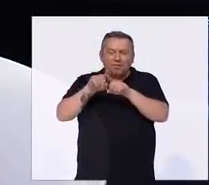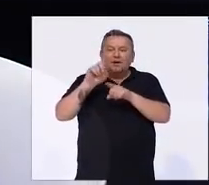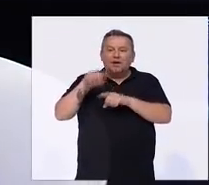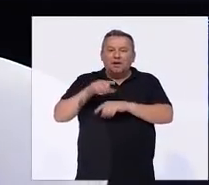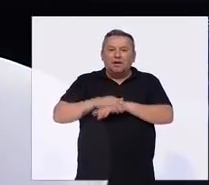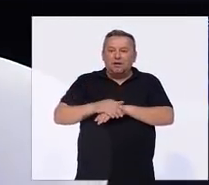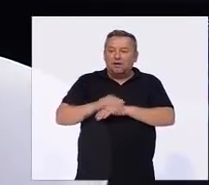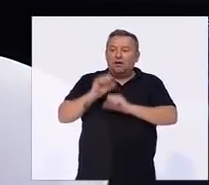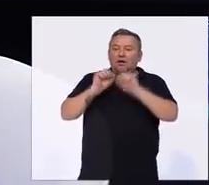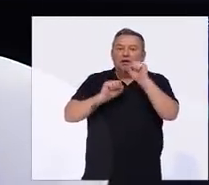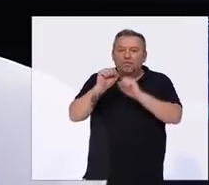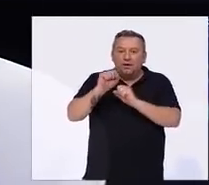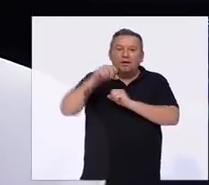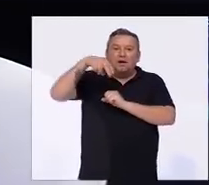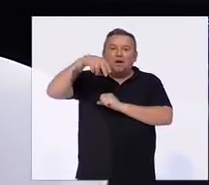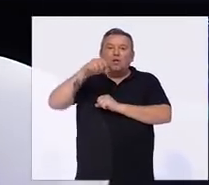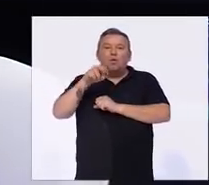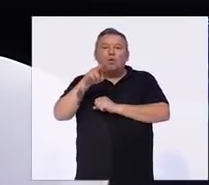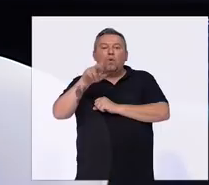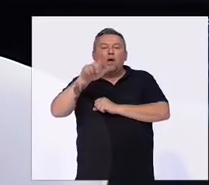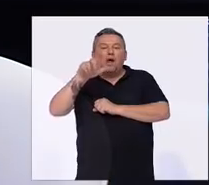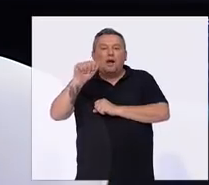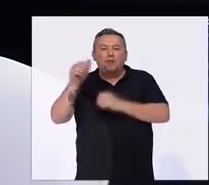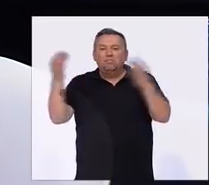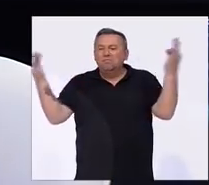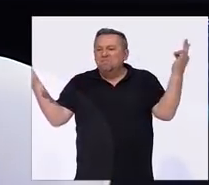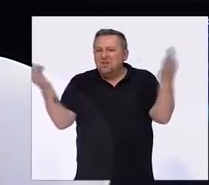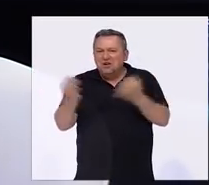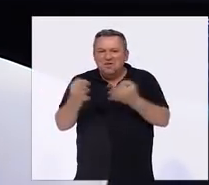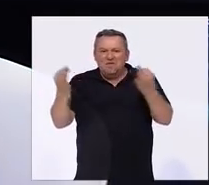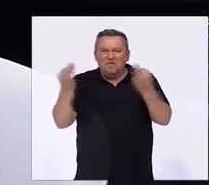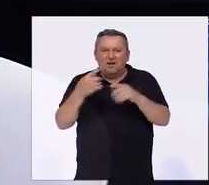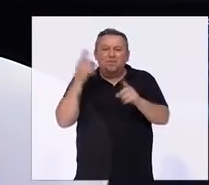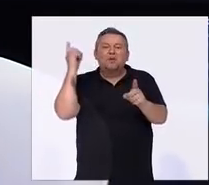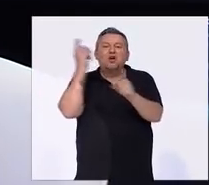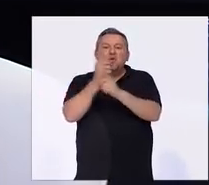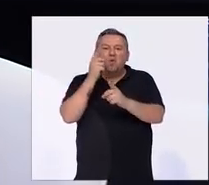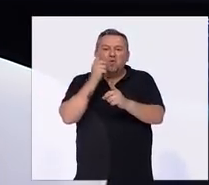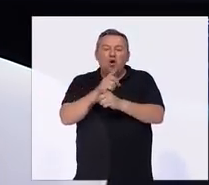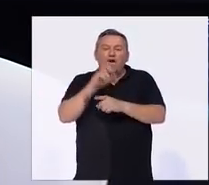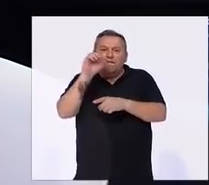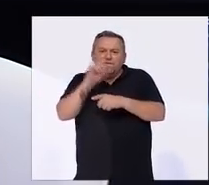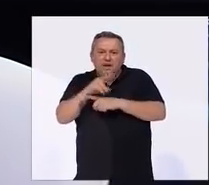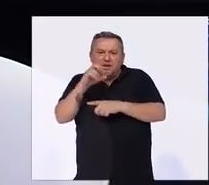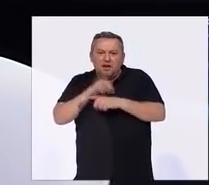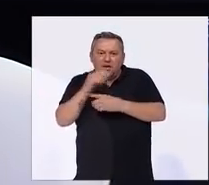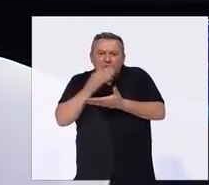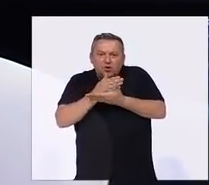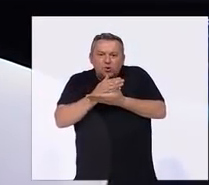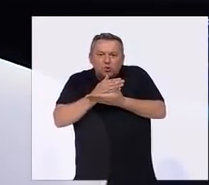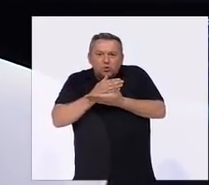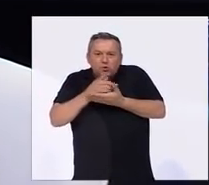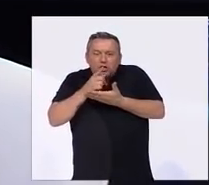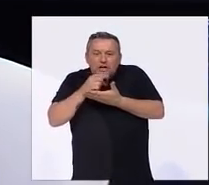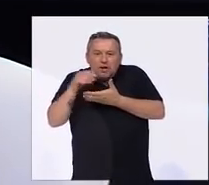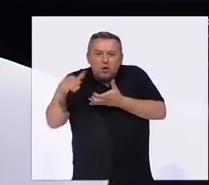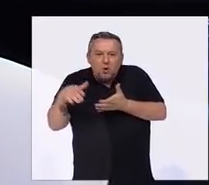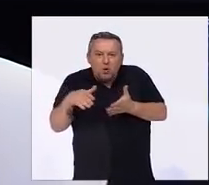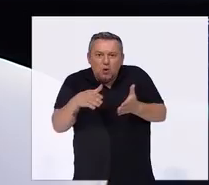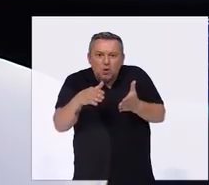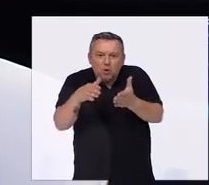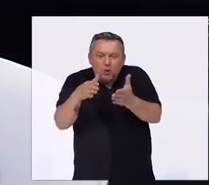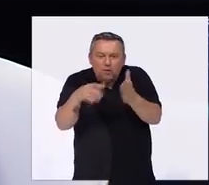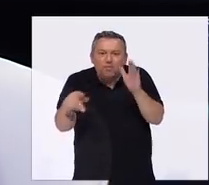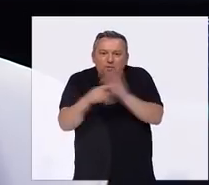Noruega arrebentou mesmo, jogando veneno em nascente de rio. E da Noruega, exploradora de petróleo. Da